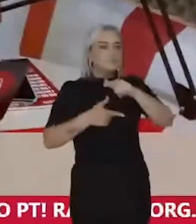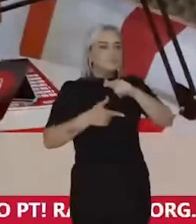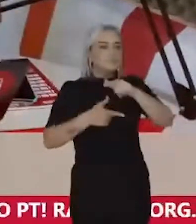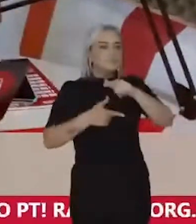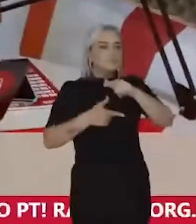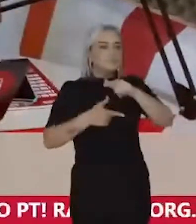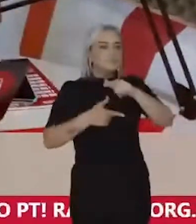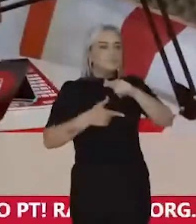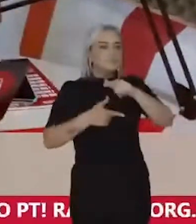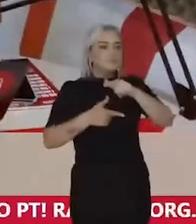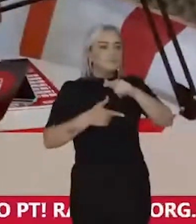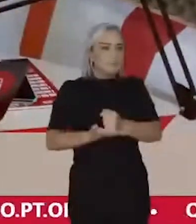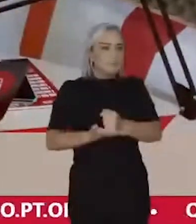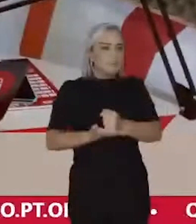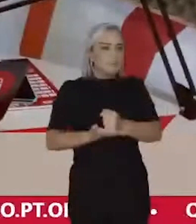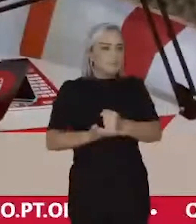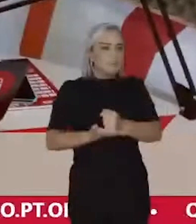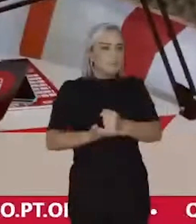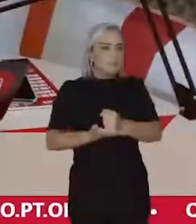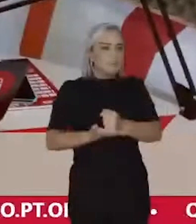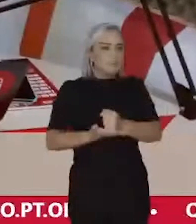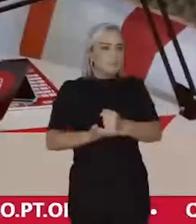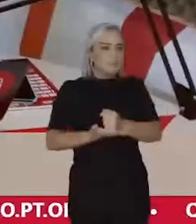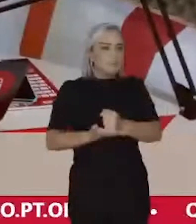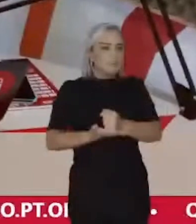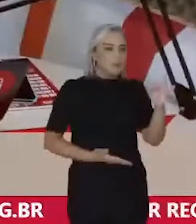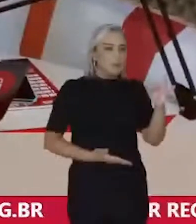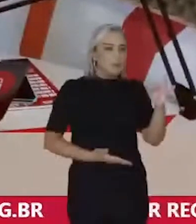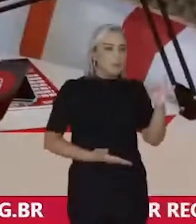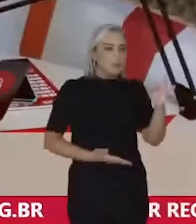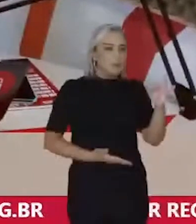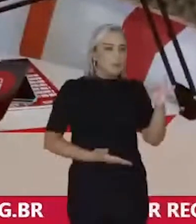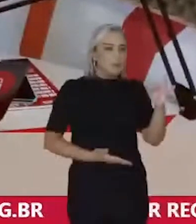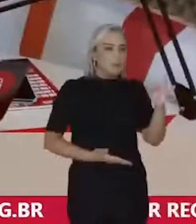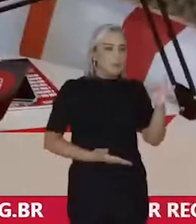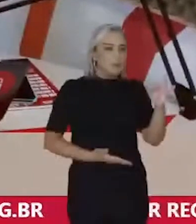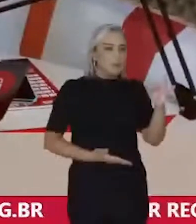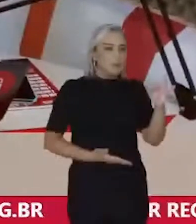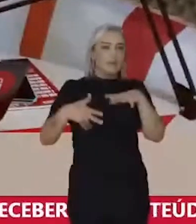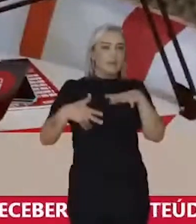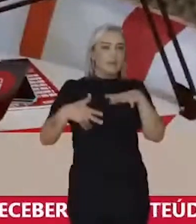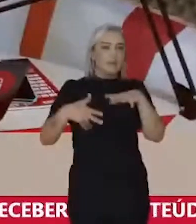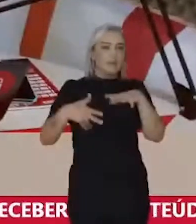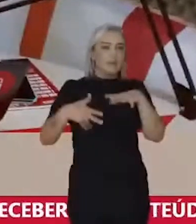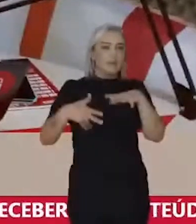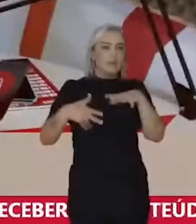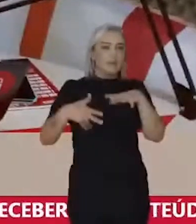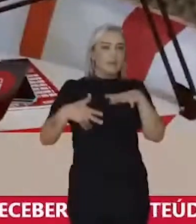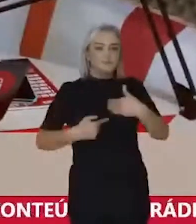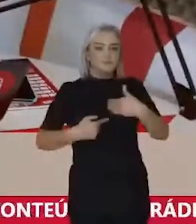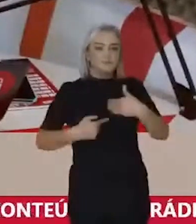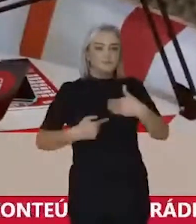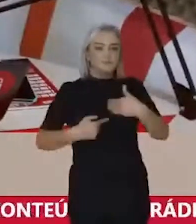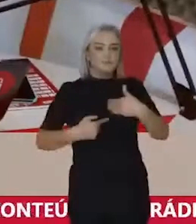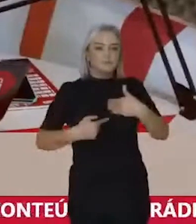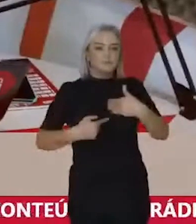no executivo e no legislativo nessa formulação de políticas públicas, em pensar o meio ambiente.